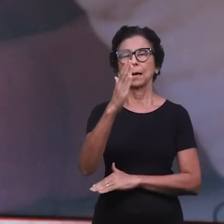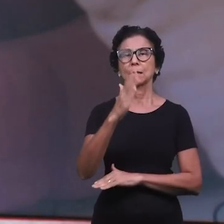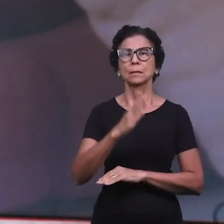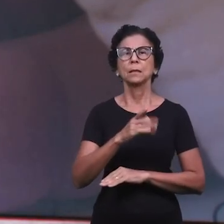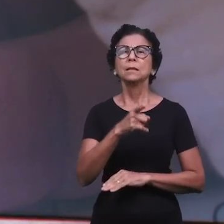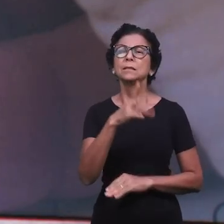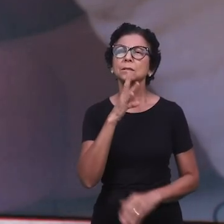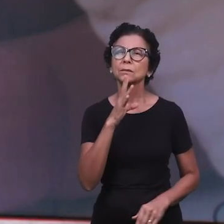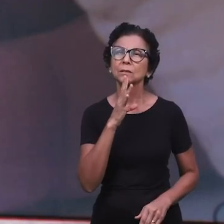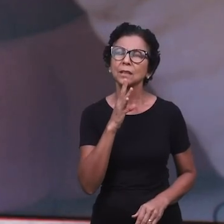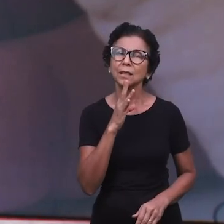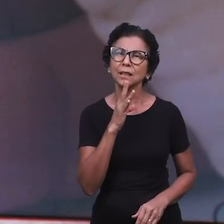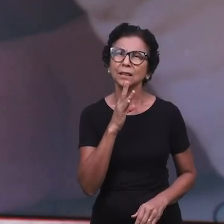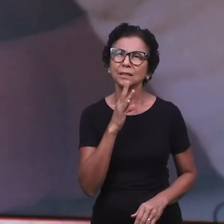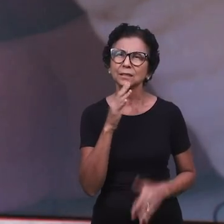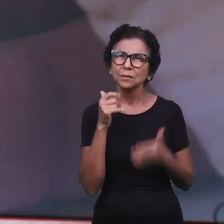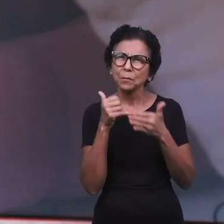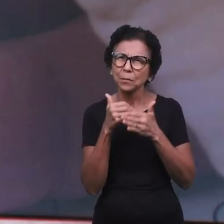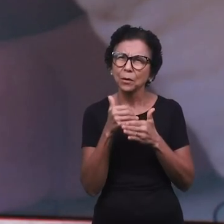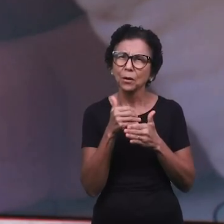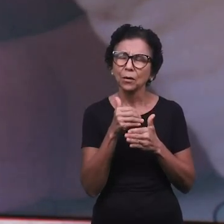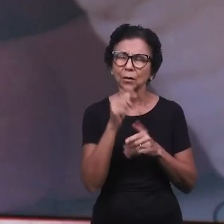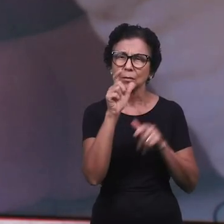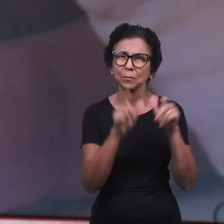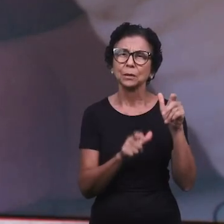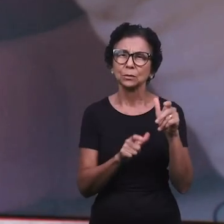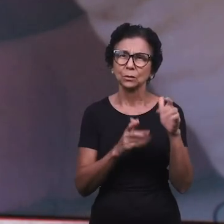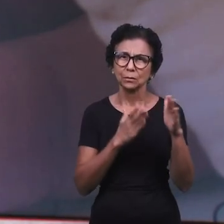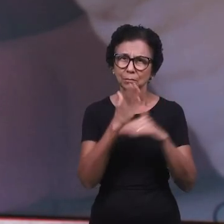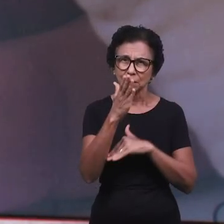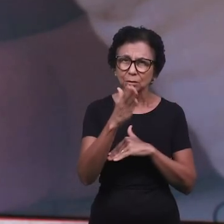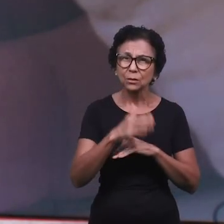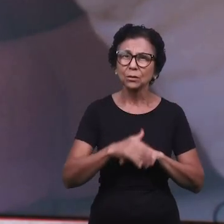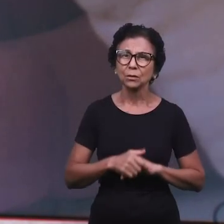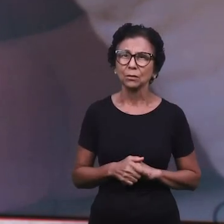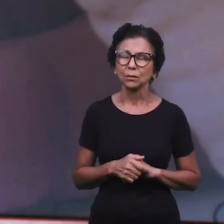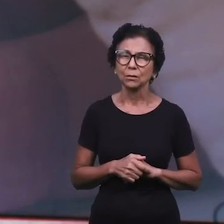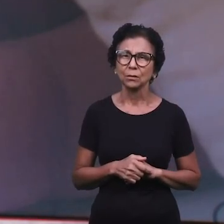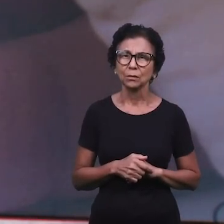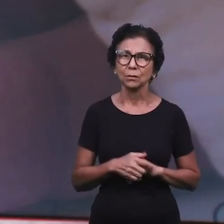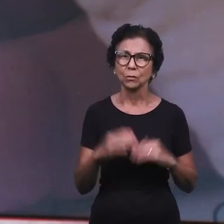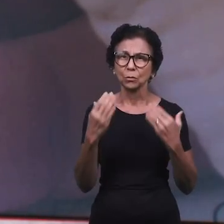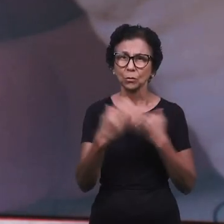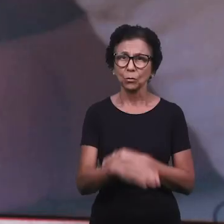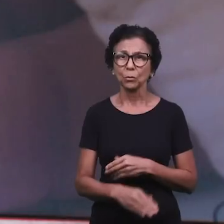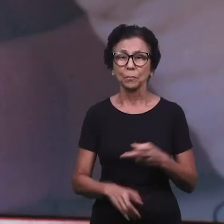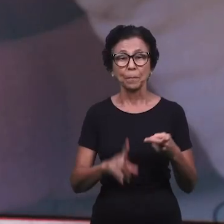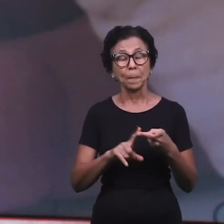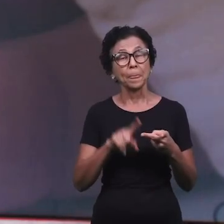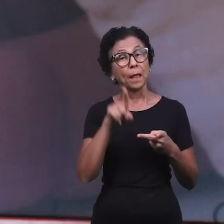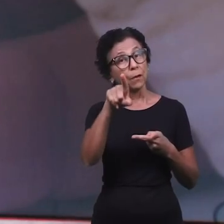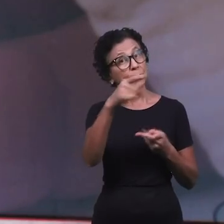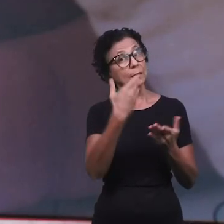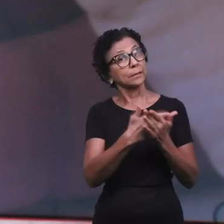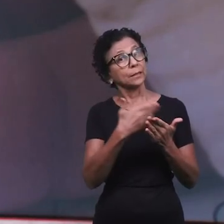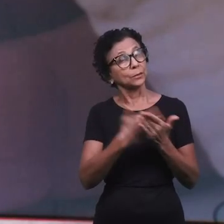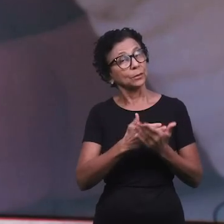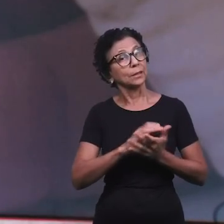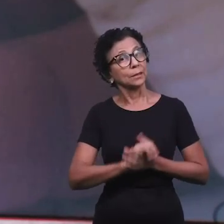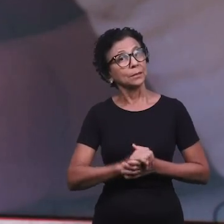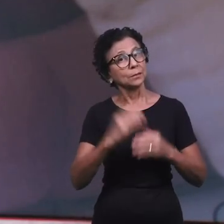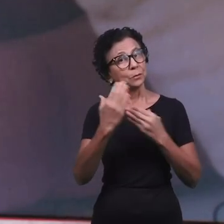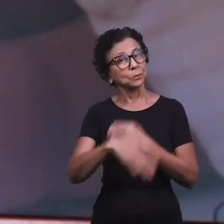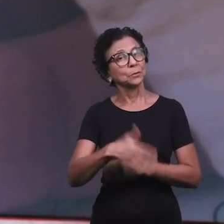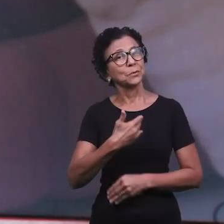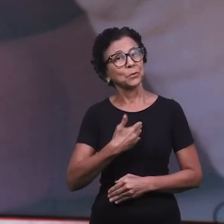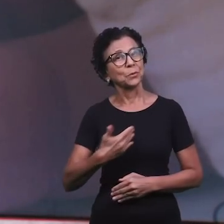que recentemente foi aprovado em um concurso público? E eu quero saber, você está estudando já para algum concurso